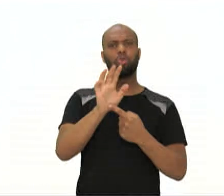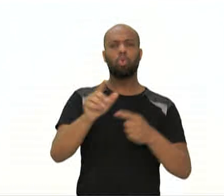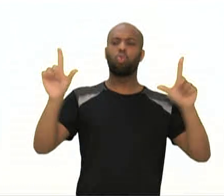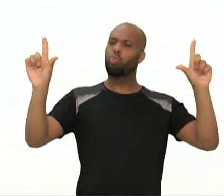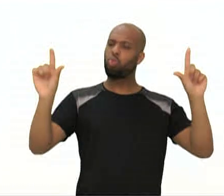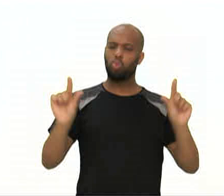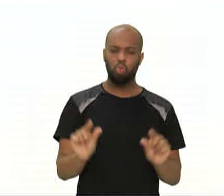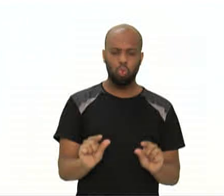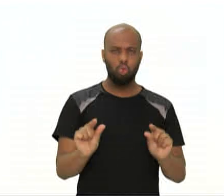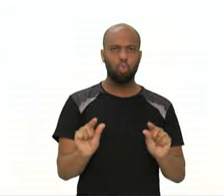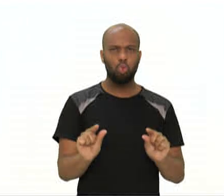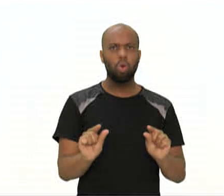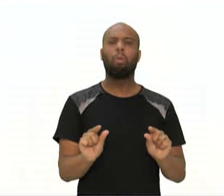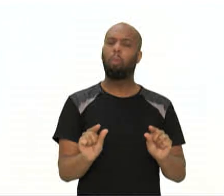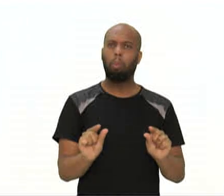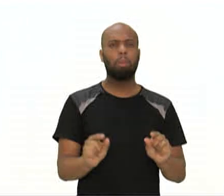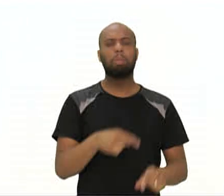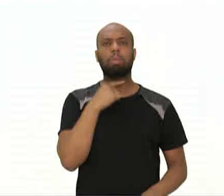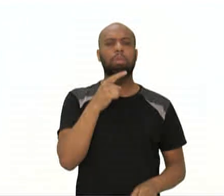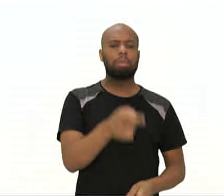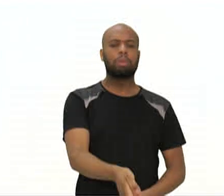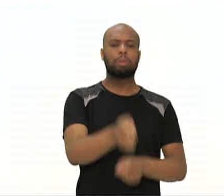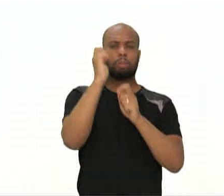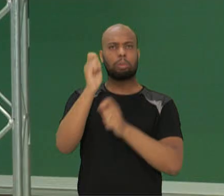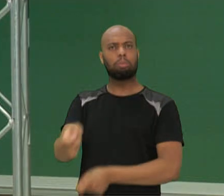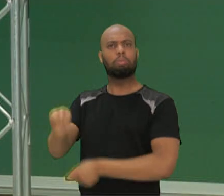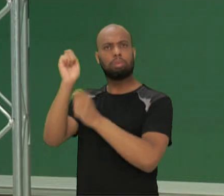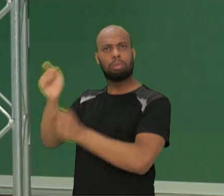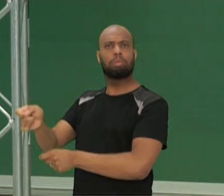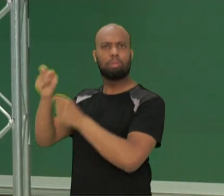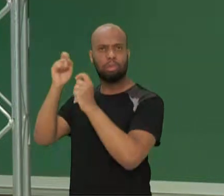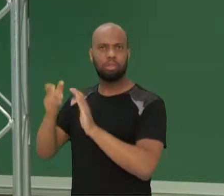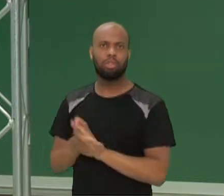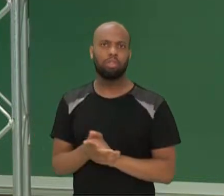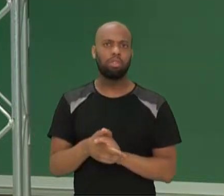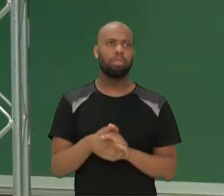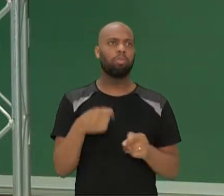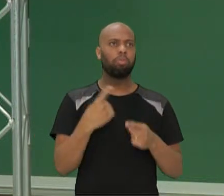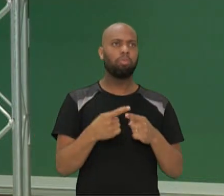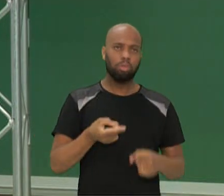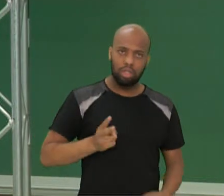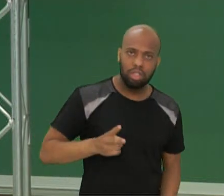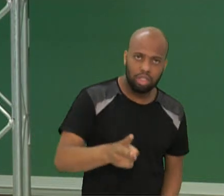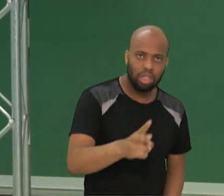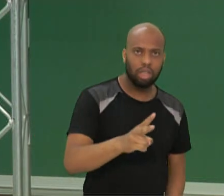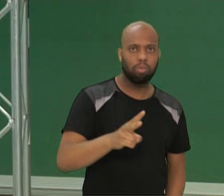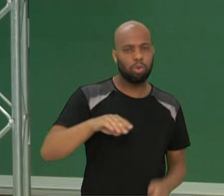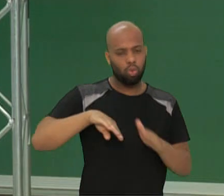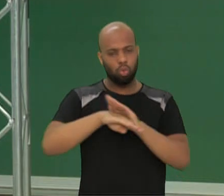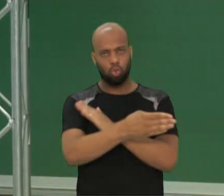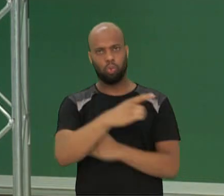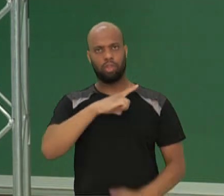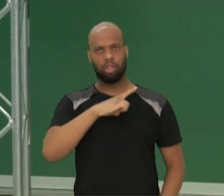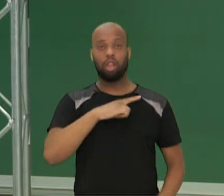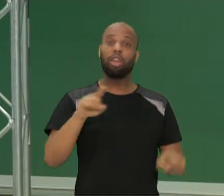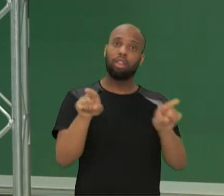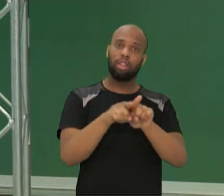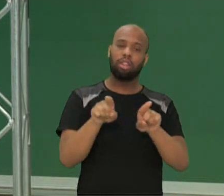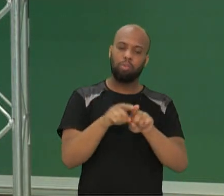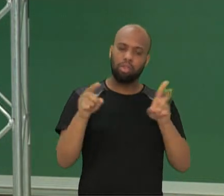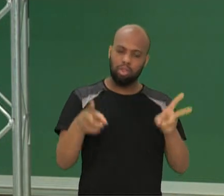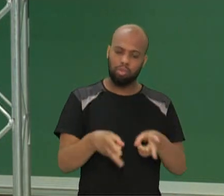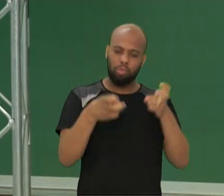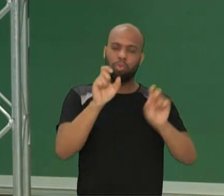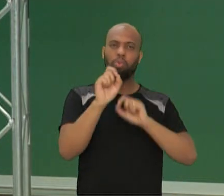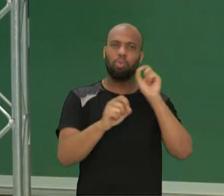baixa produtividade, eles não conseguiram coletar a quantidade de peixes que eles habitualmente estavam coletando. E eles também